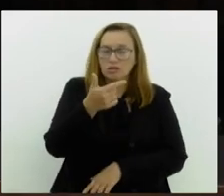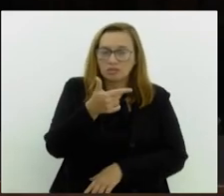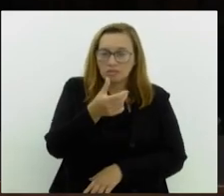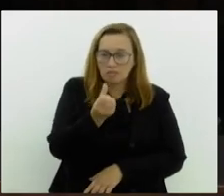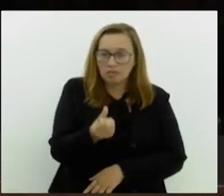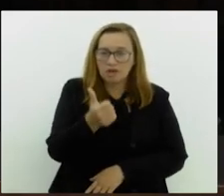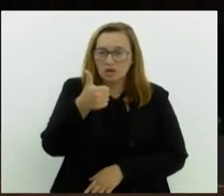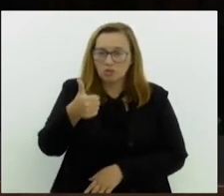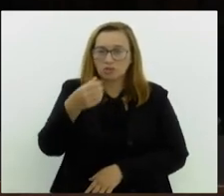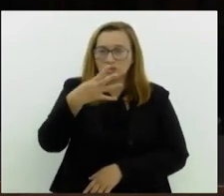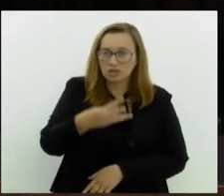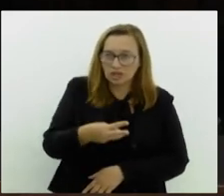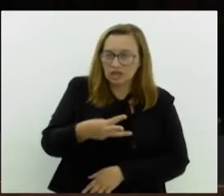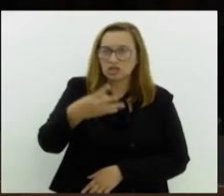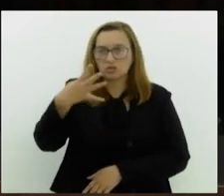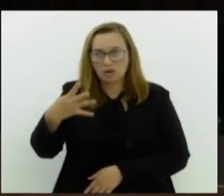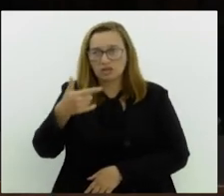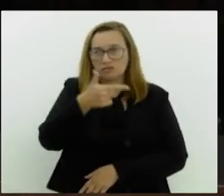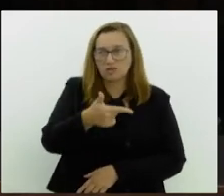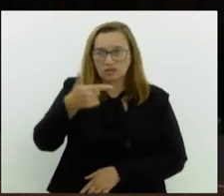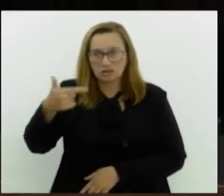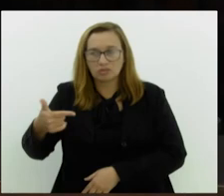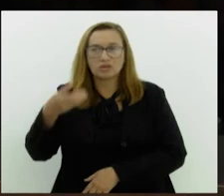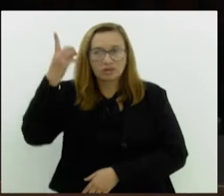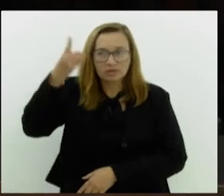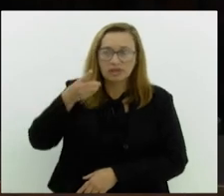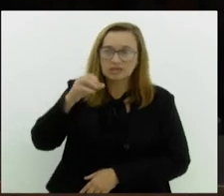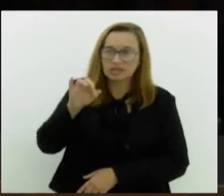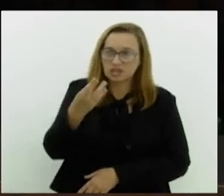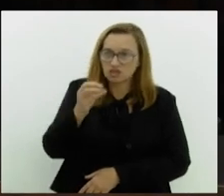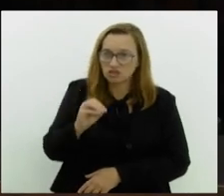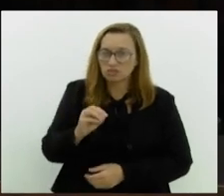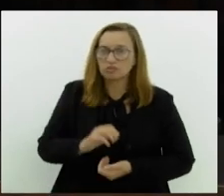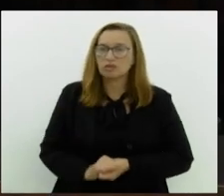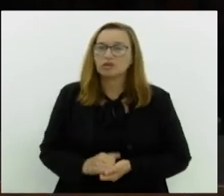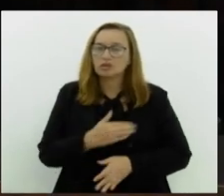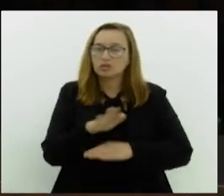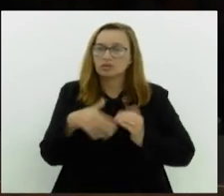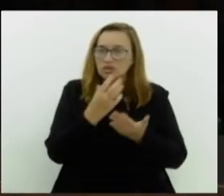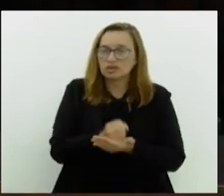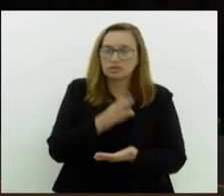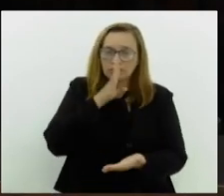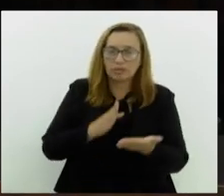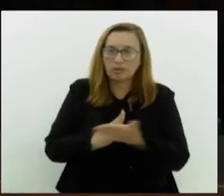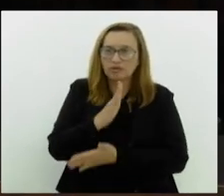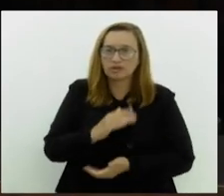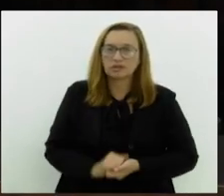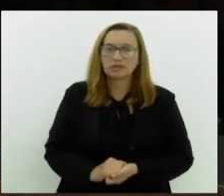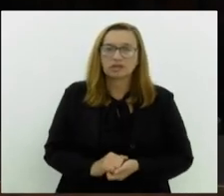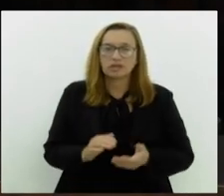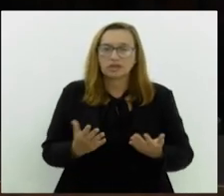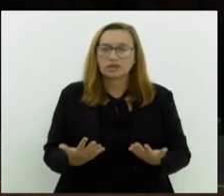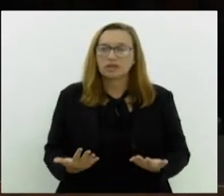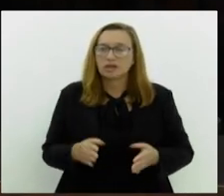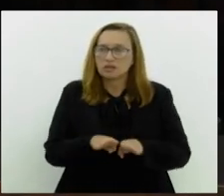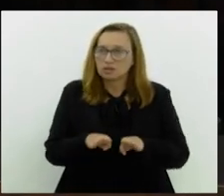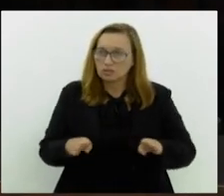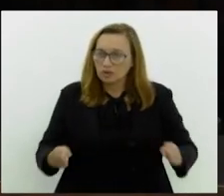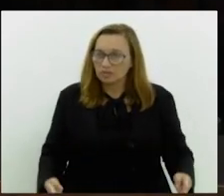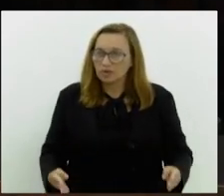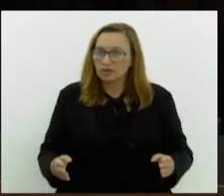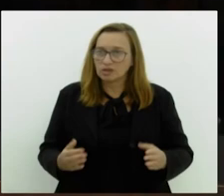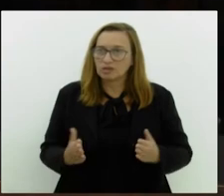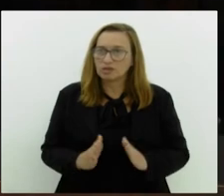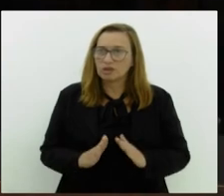de 22, de autoria do deputado Serginho. Senhores que aprovam, permaneçam como estão, aprovado. Há sobre a mesa